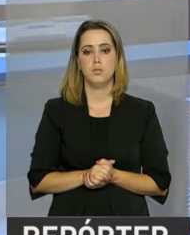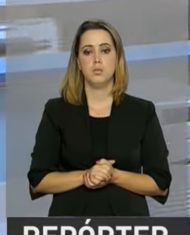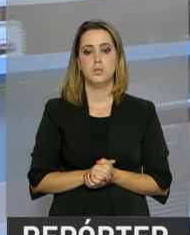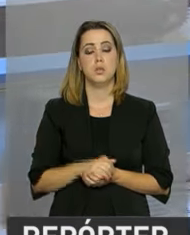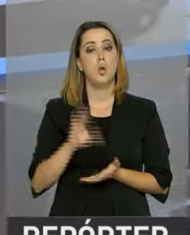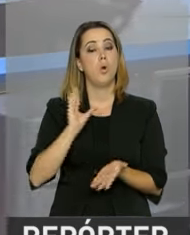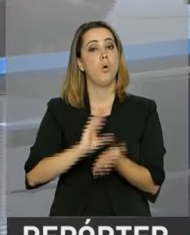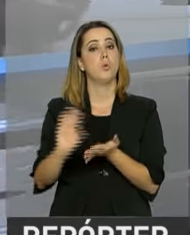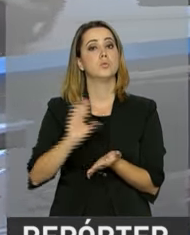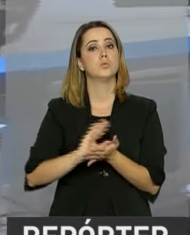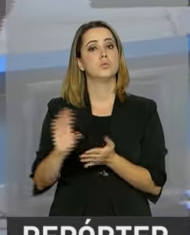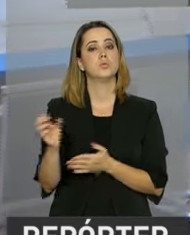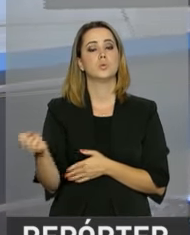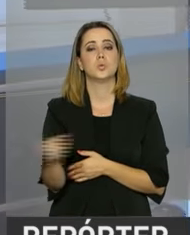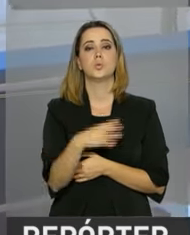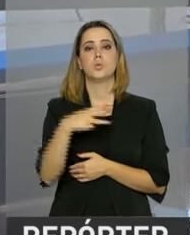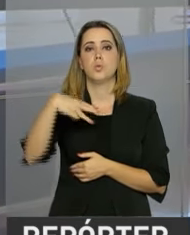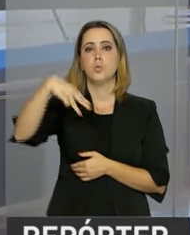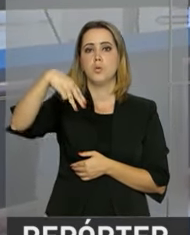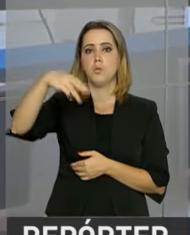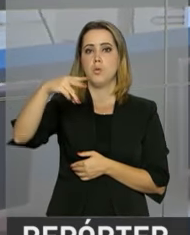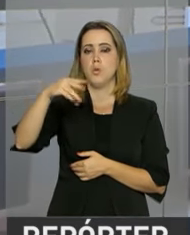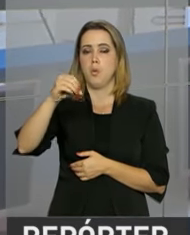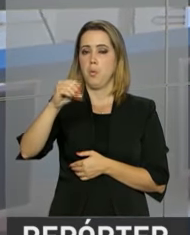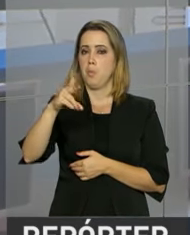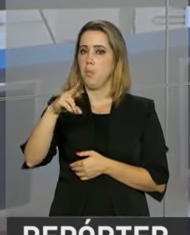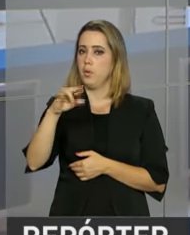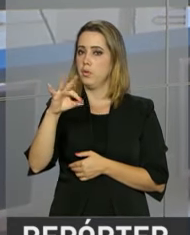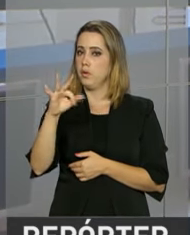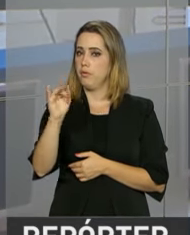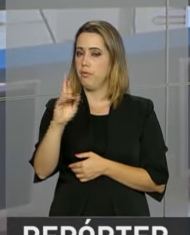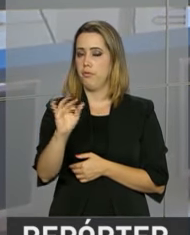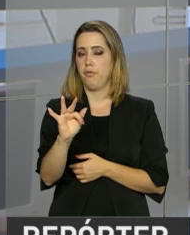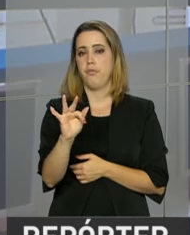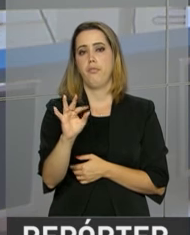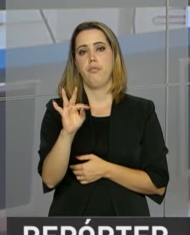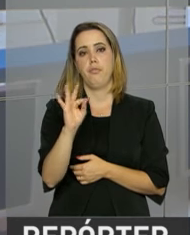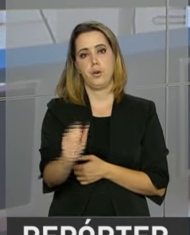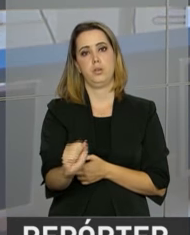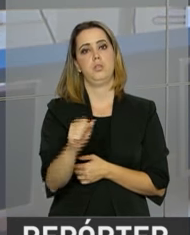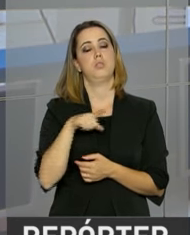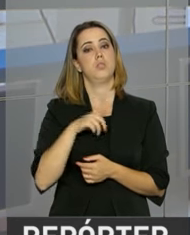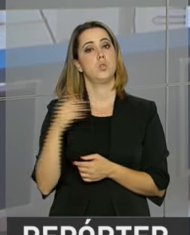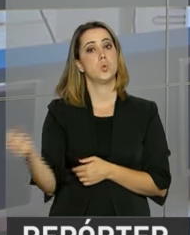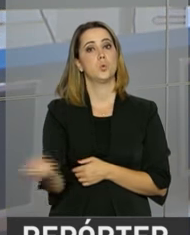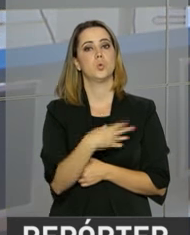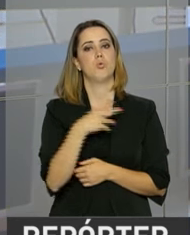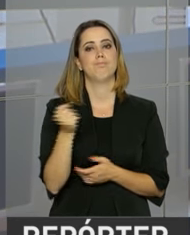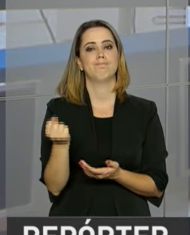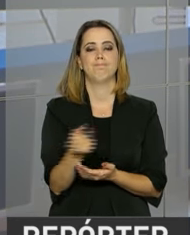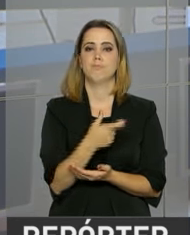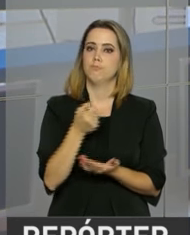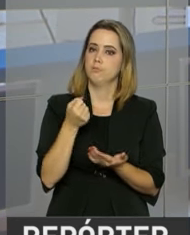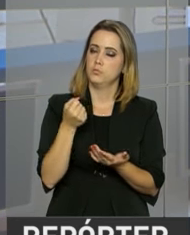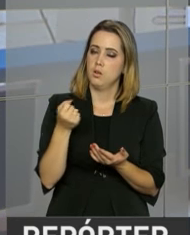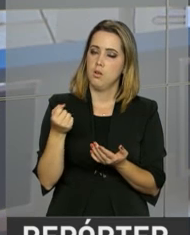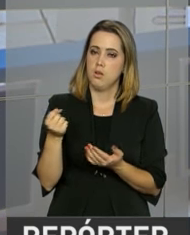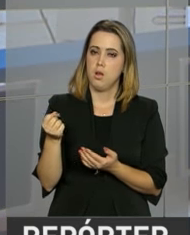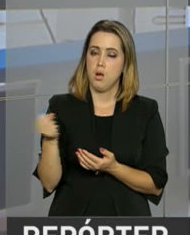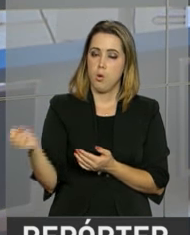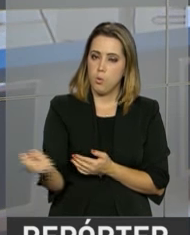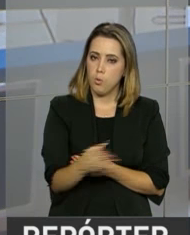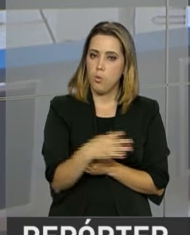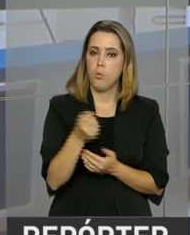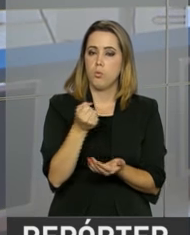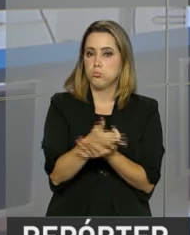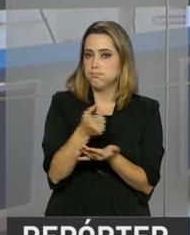recursos para o Moder Frota, programa do governo que financia a aquisição de máquinas e equipamentos agrícolas. O anúncio foi feito nesta